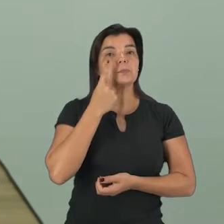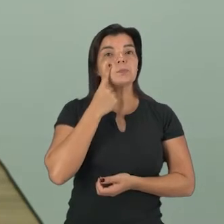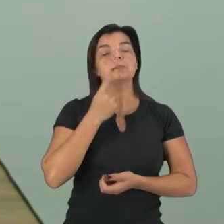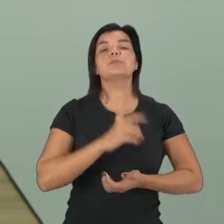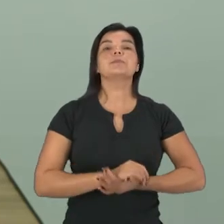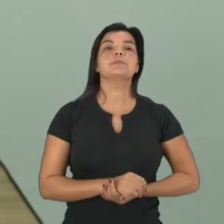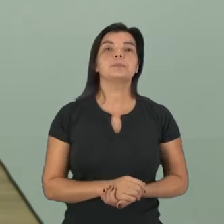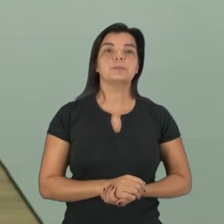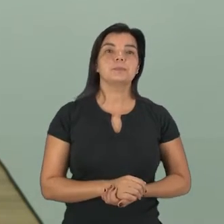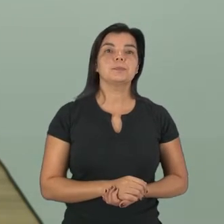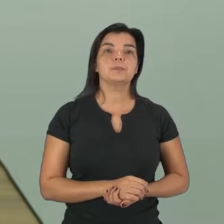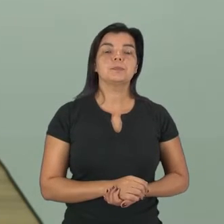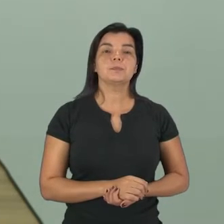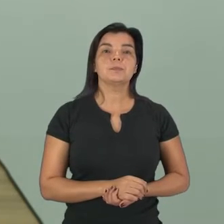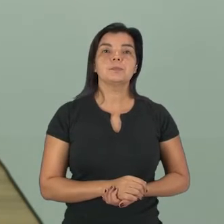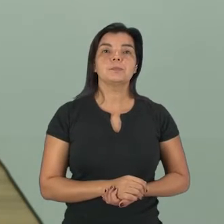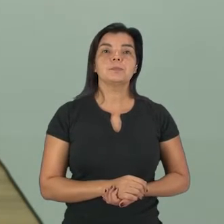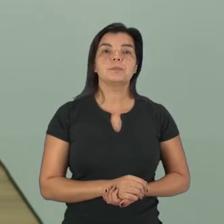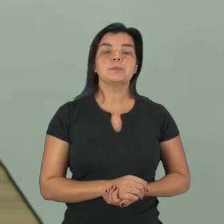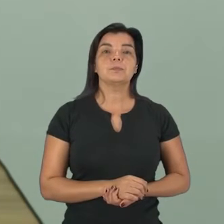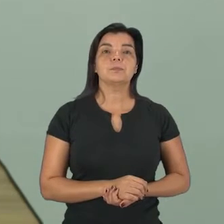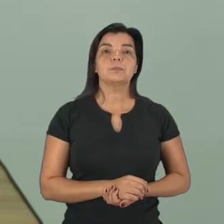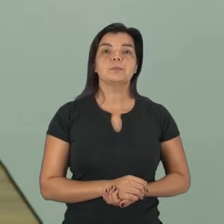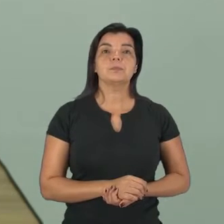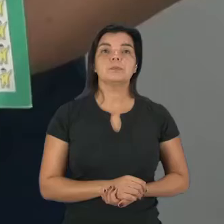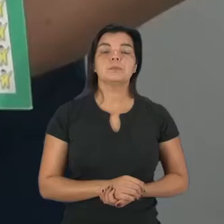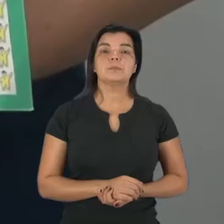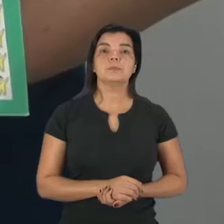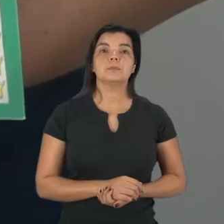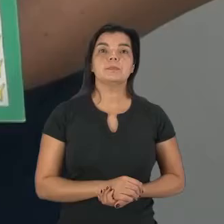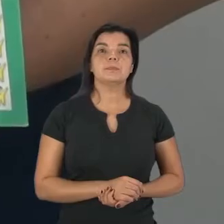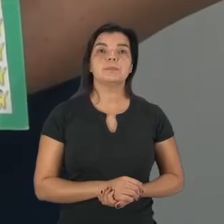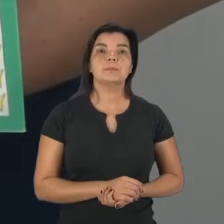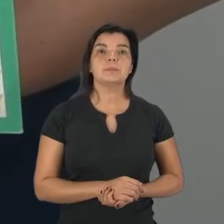só. Você vê aqui,